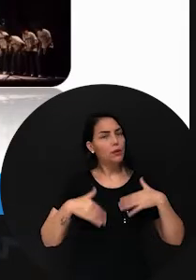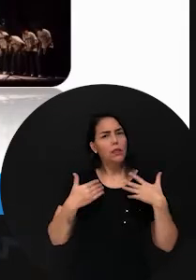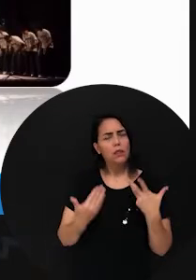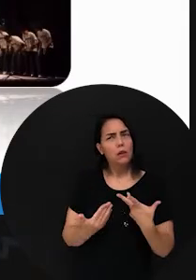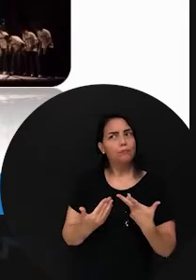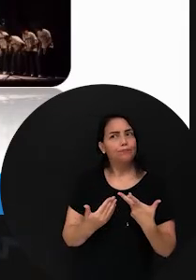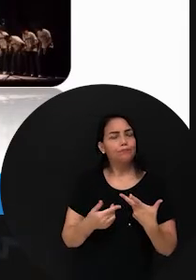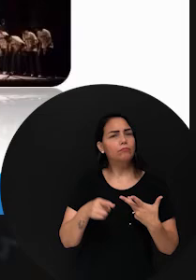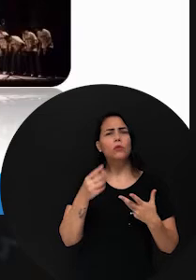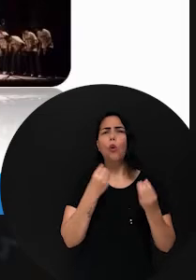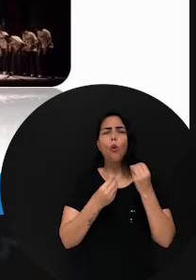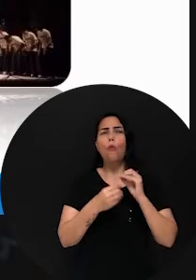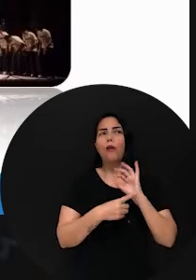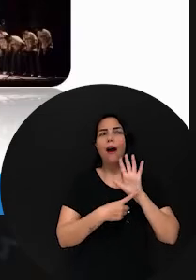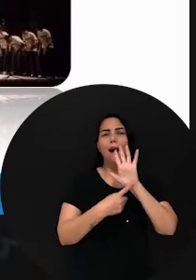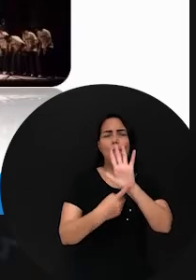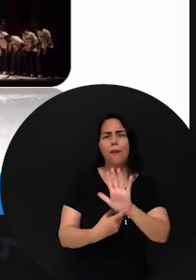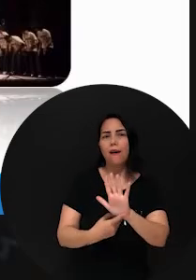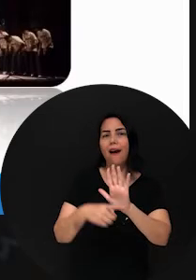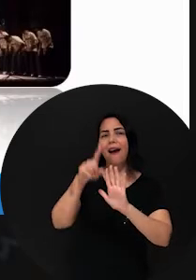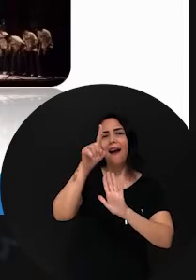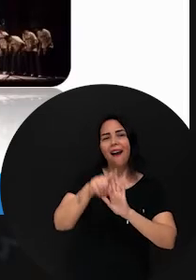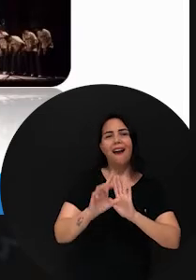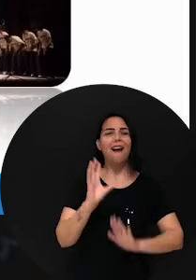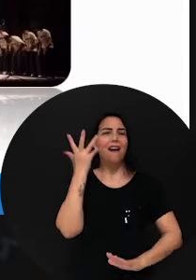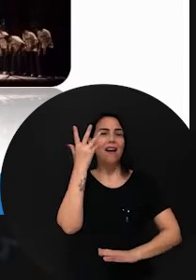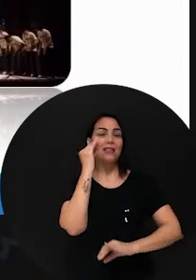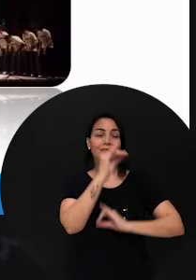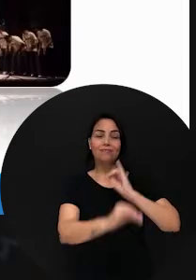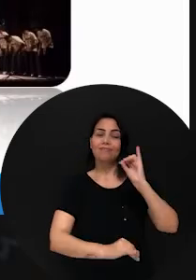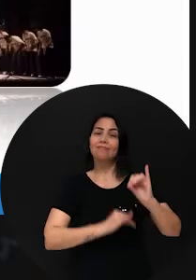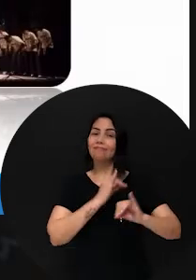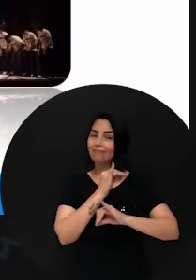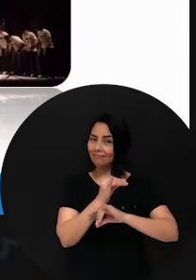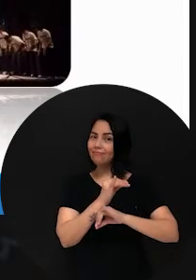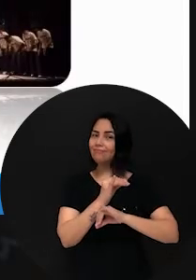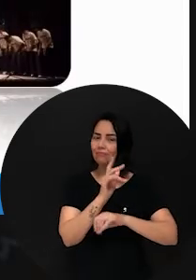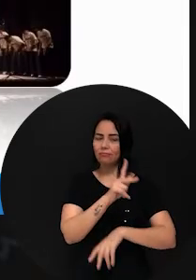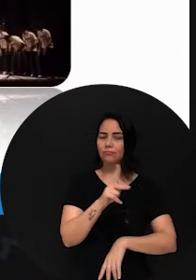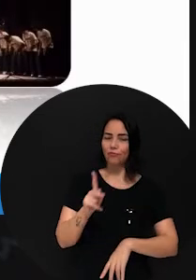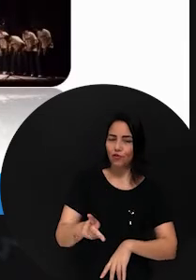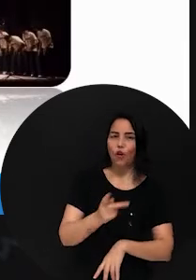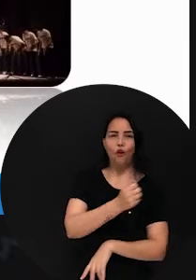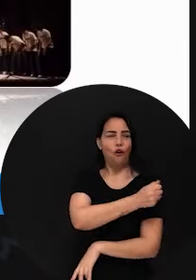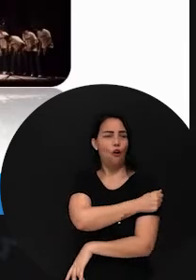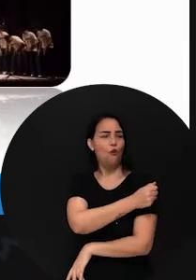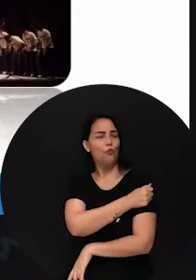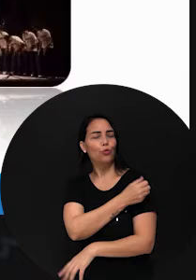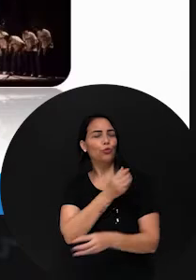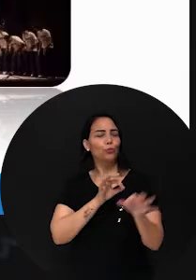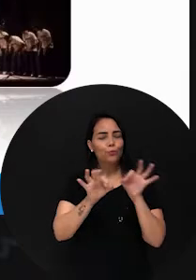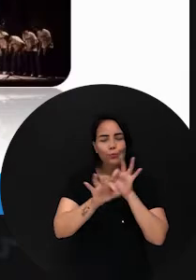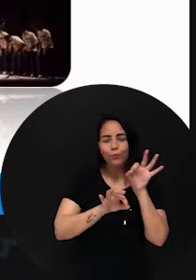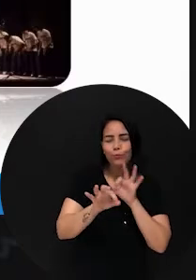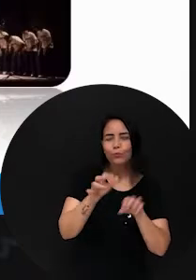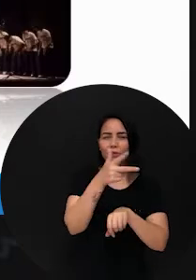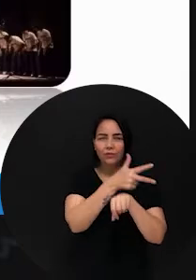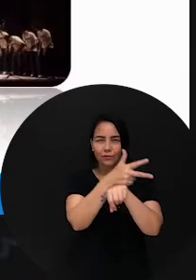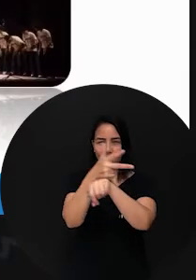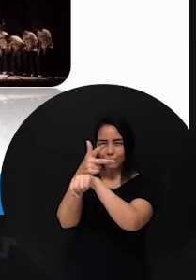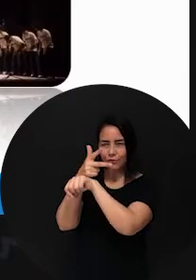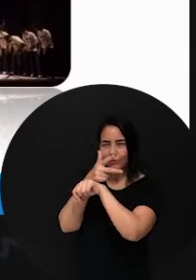acontecer online. Então, né, os professores, os alunos vão estar preparando em forma de vídeo, tá, toda